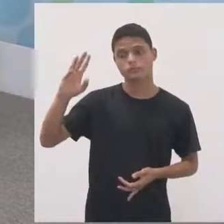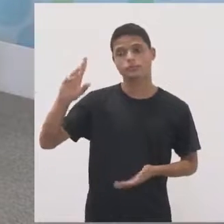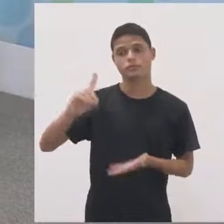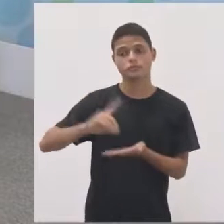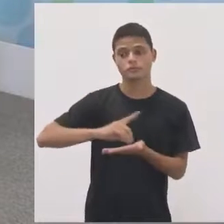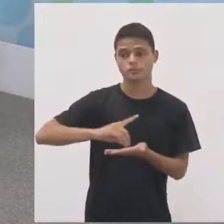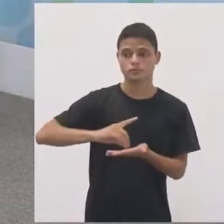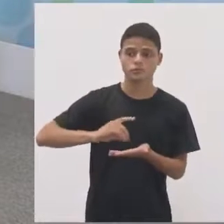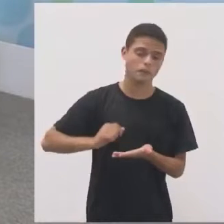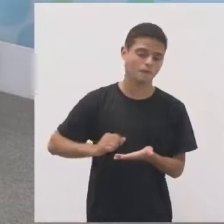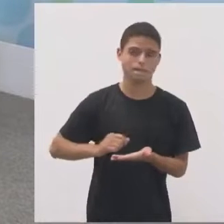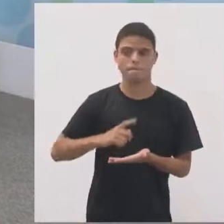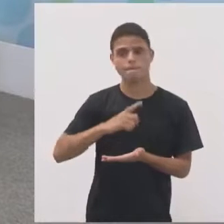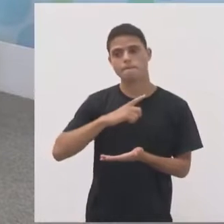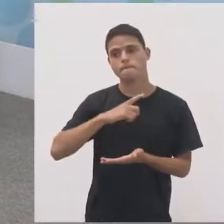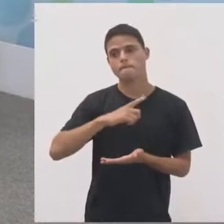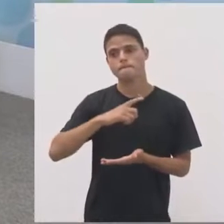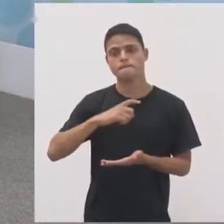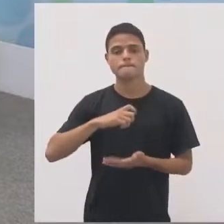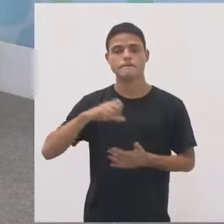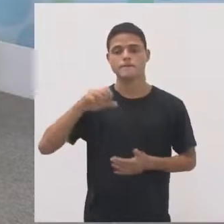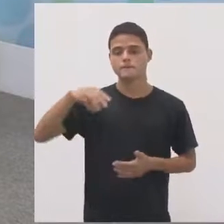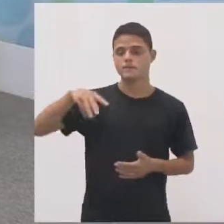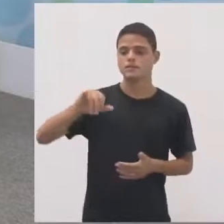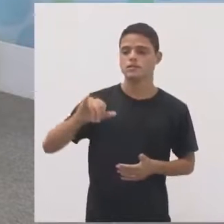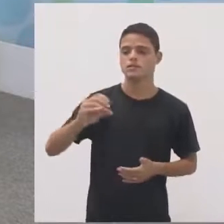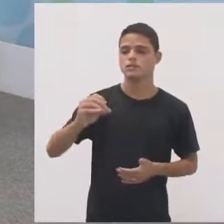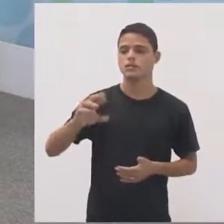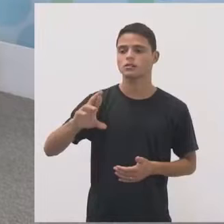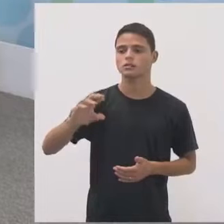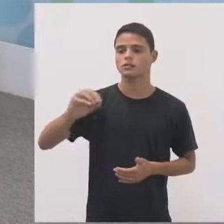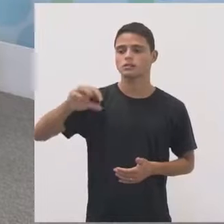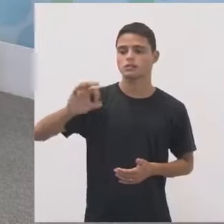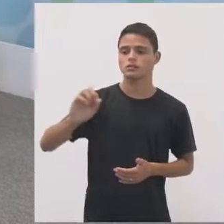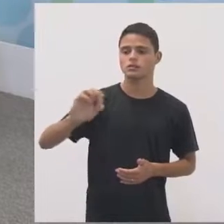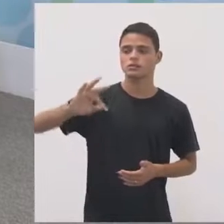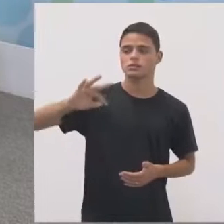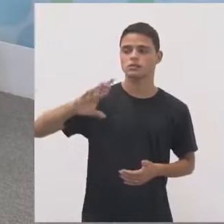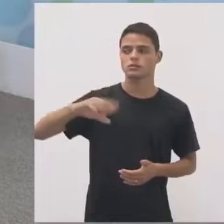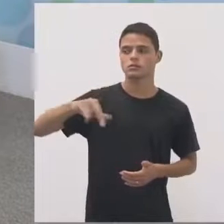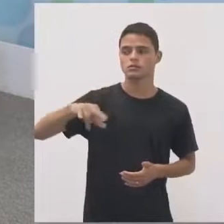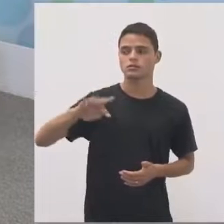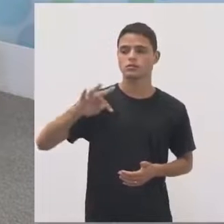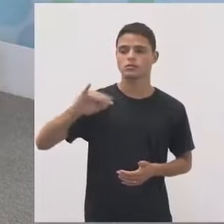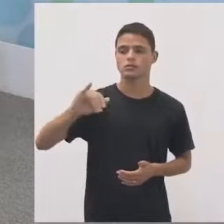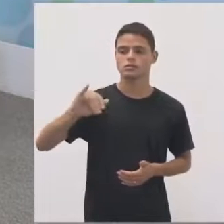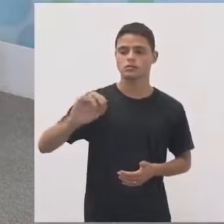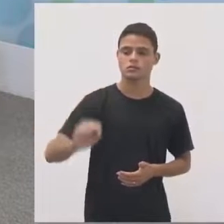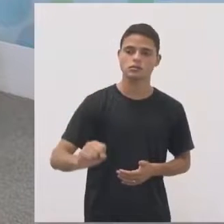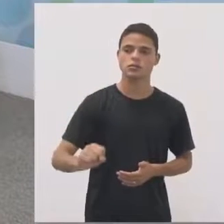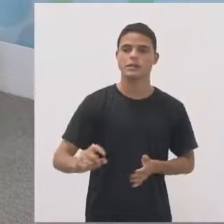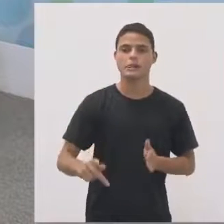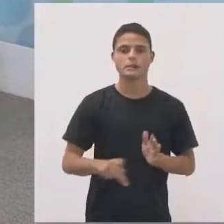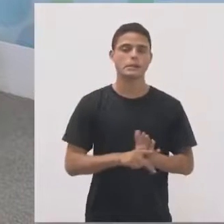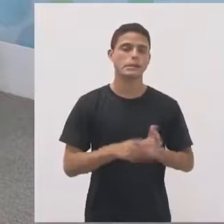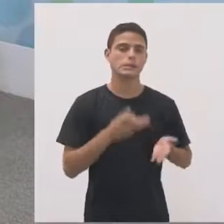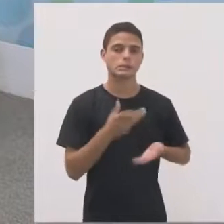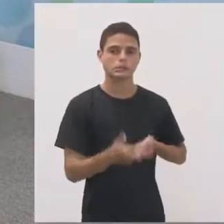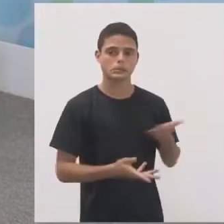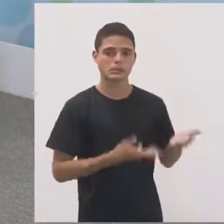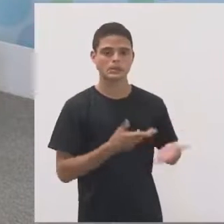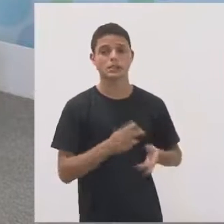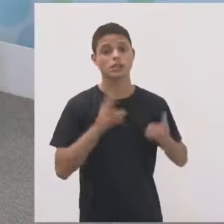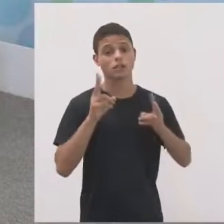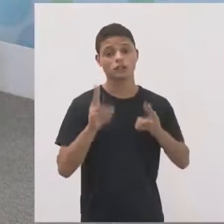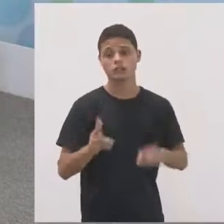Siri, né? Então a Microsoft desenvolveu a Cortana. A Cortana é a inteligência artificial da Microsoft e ela auxilia igual a Siri.